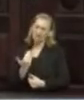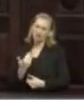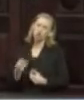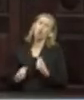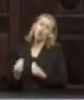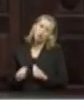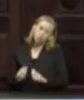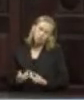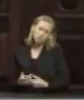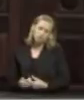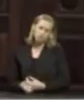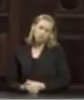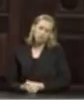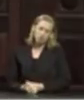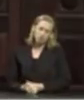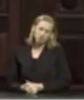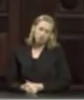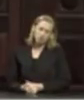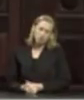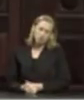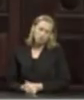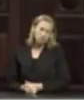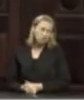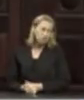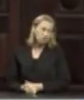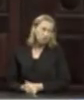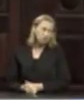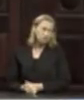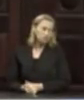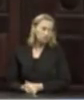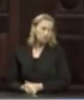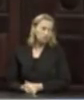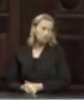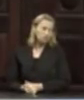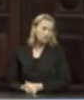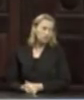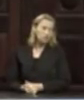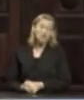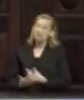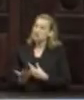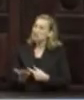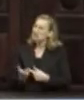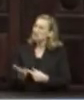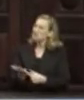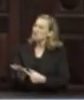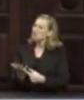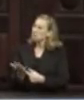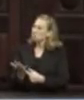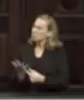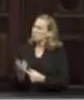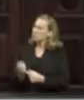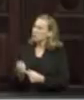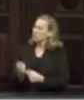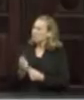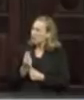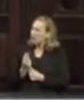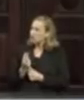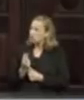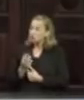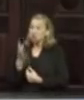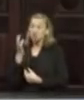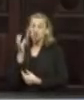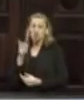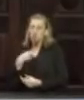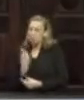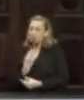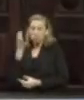Como é que nós, deputados, vamos votar por um empréstimo que nós não sabemos qual é a instituição financeira que vai fazer?